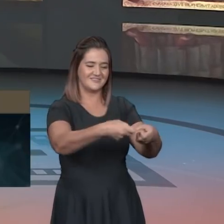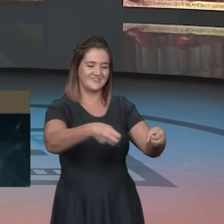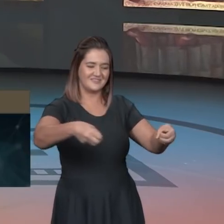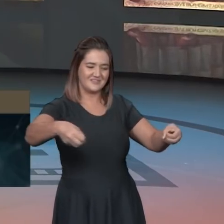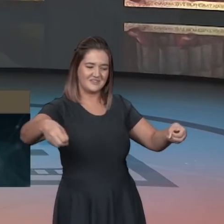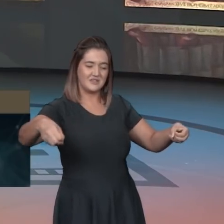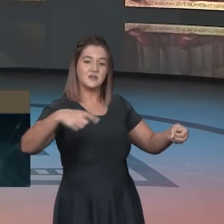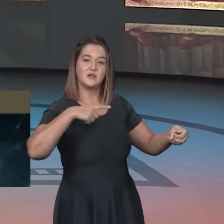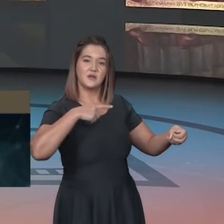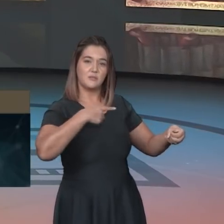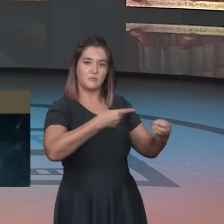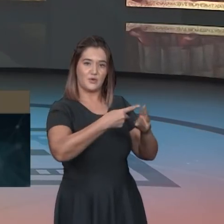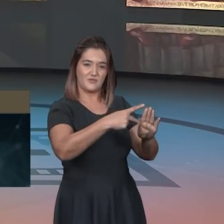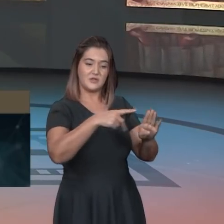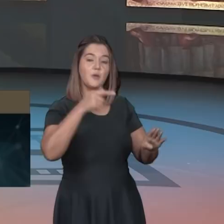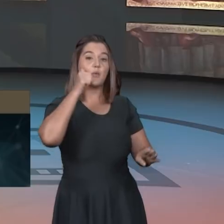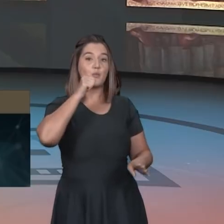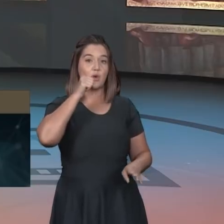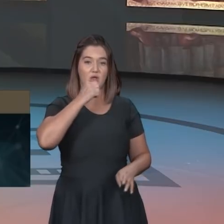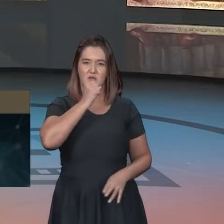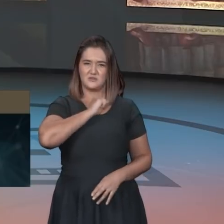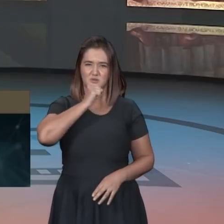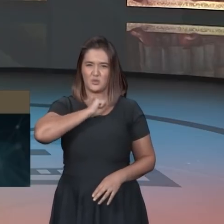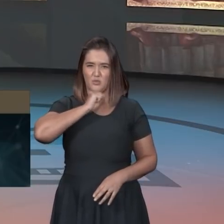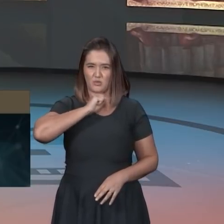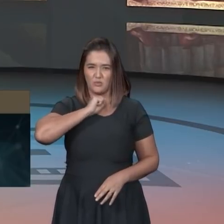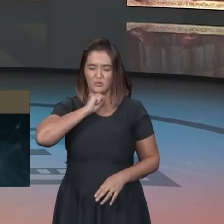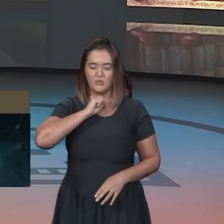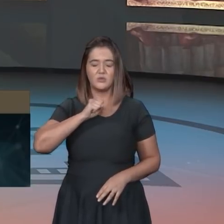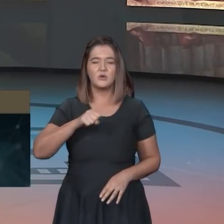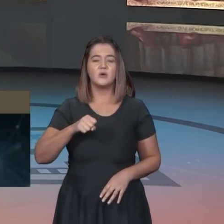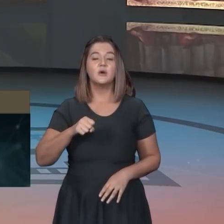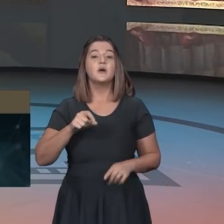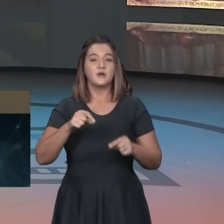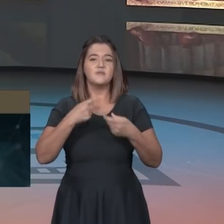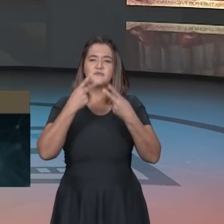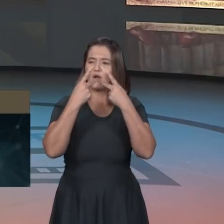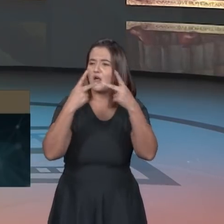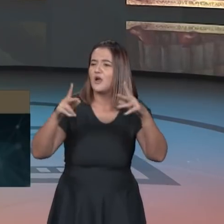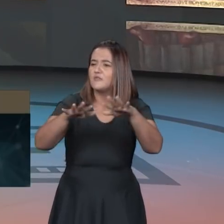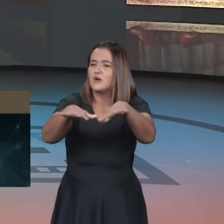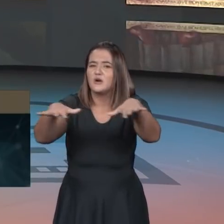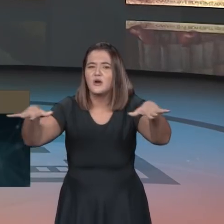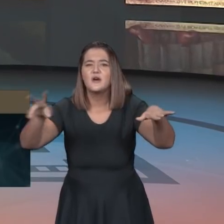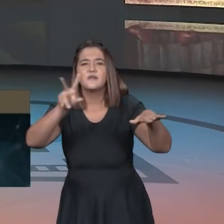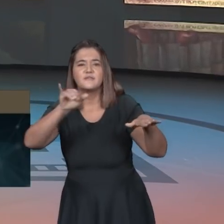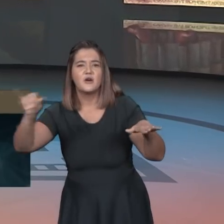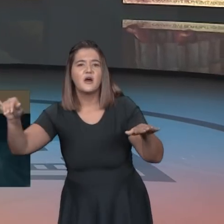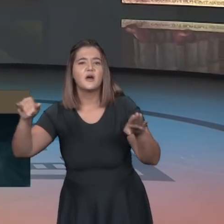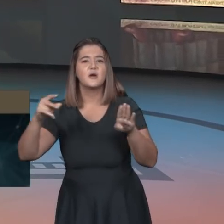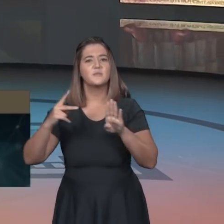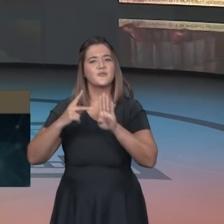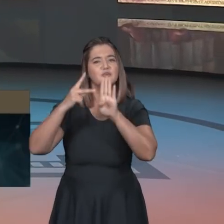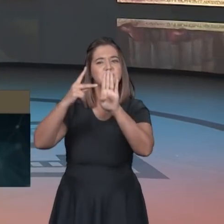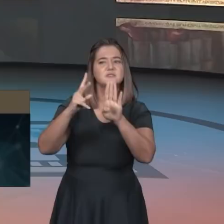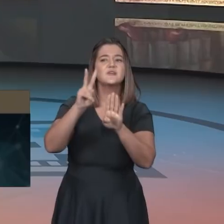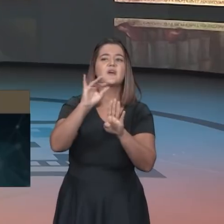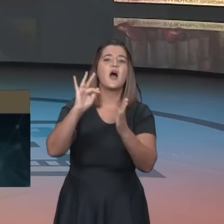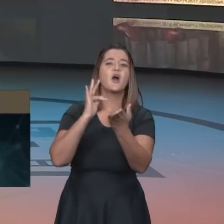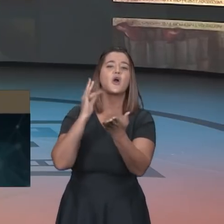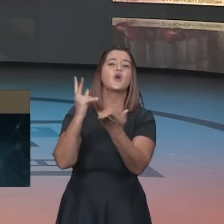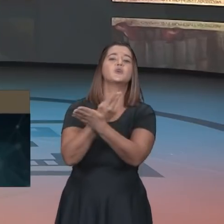Sibila, era uma anciã, uma velha senhora, que também falava de profecias que estavam marcando a vinda